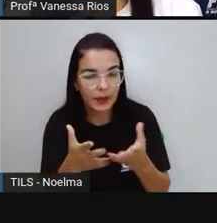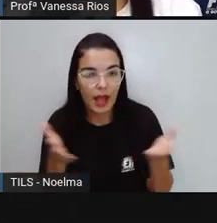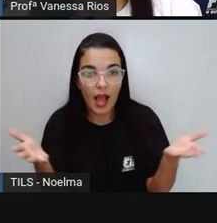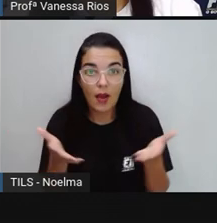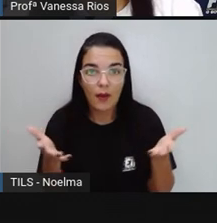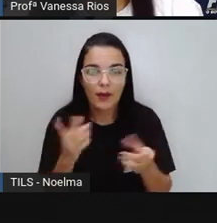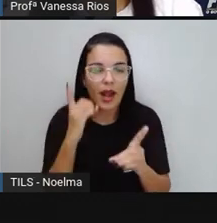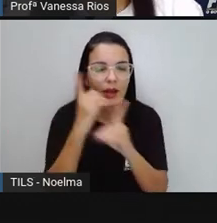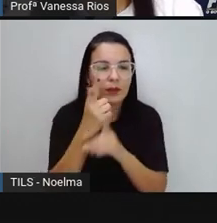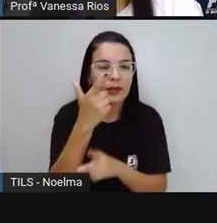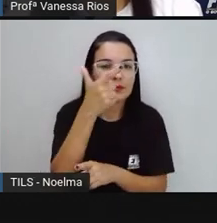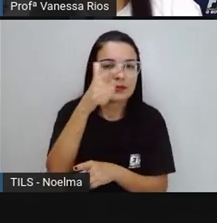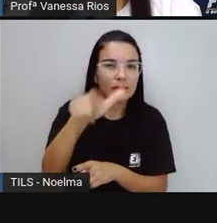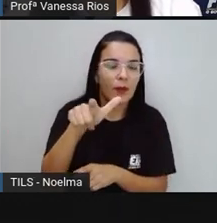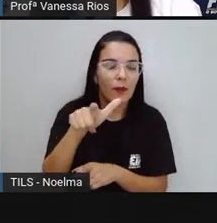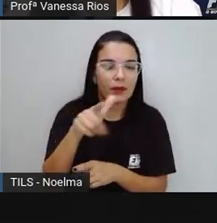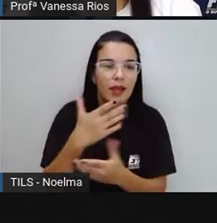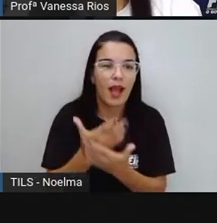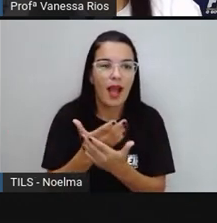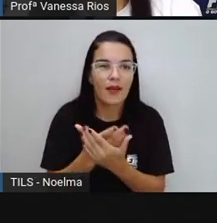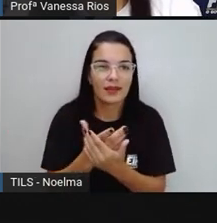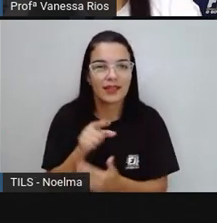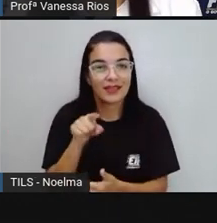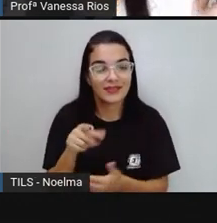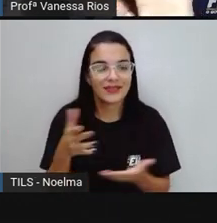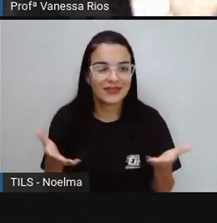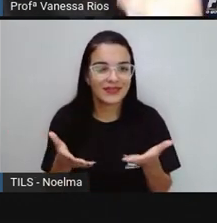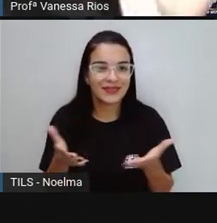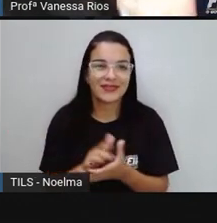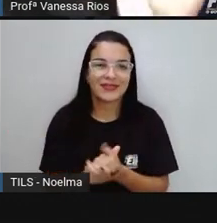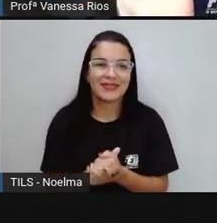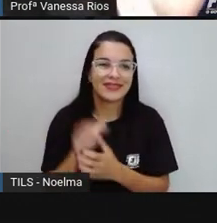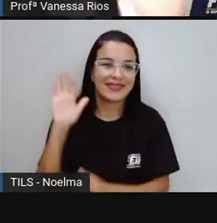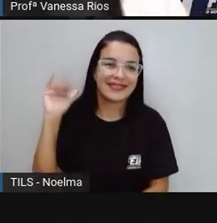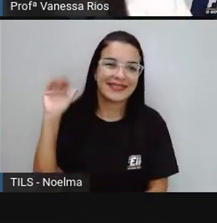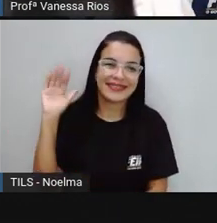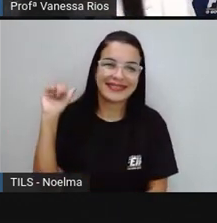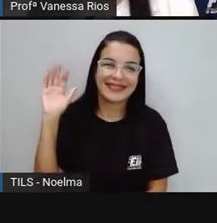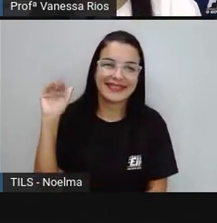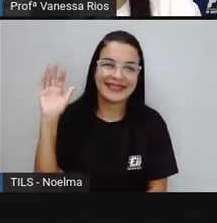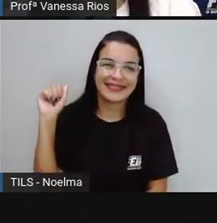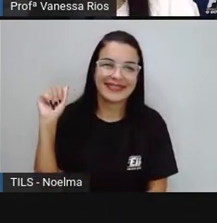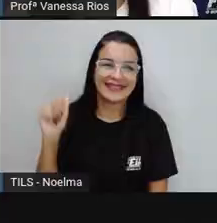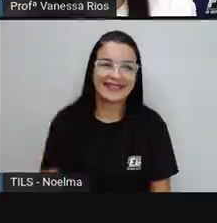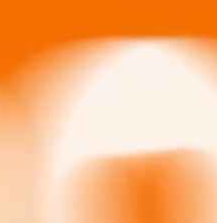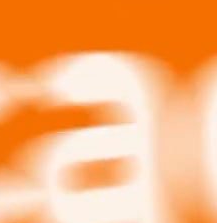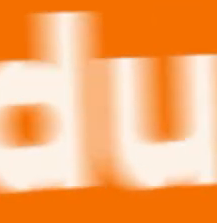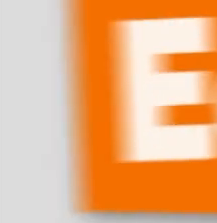gente se encontra agora, ó, é com você. Tchau, tchau.